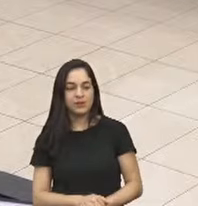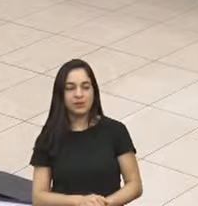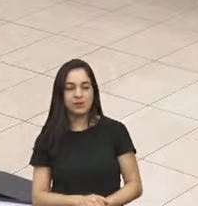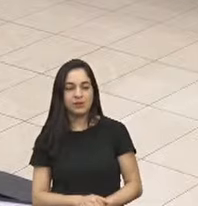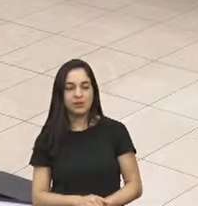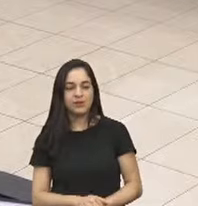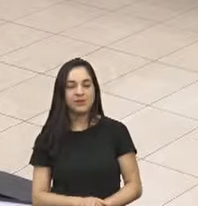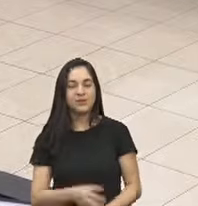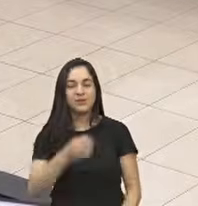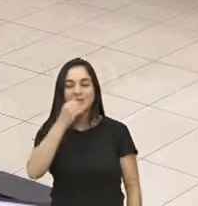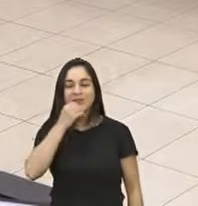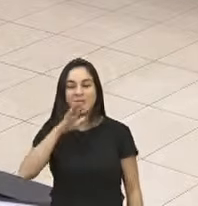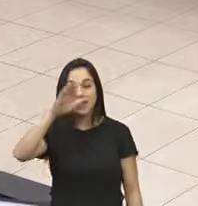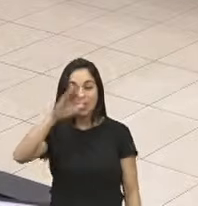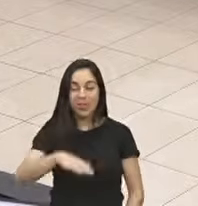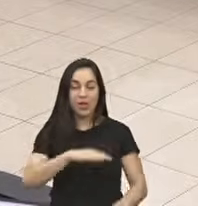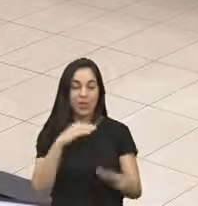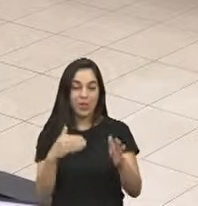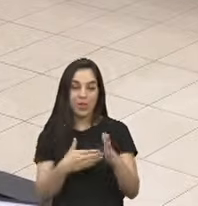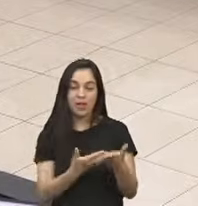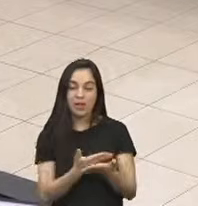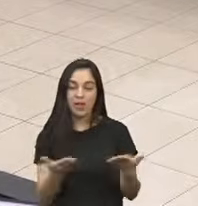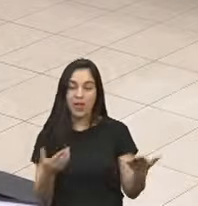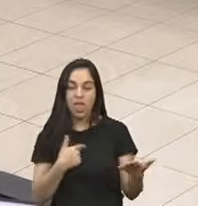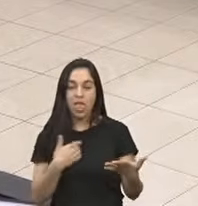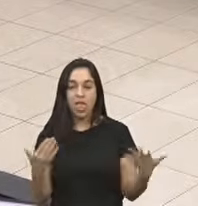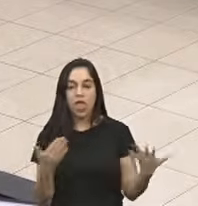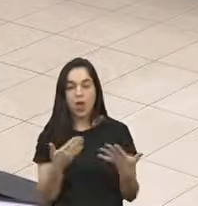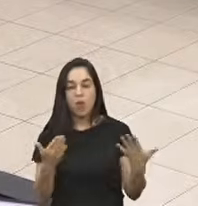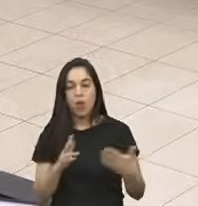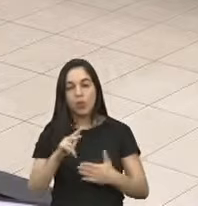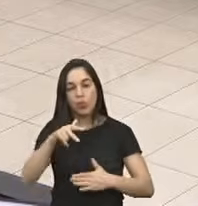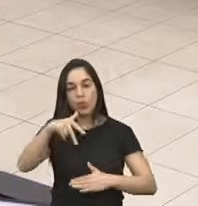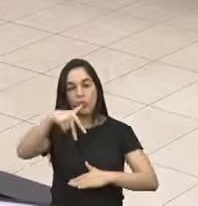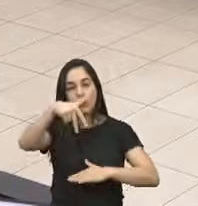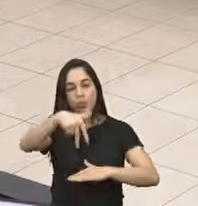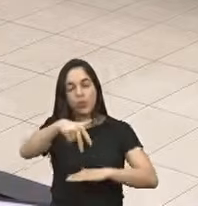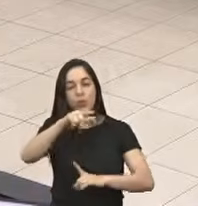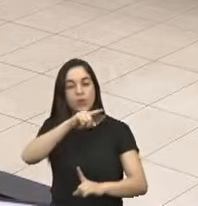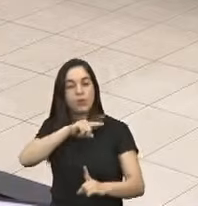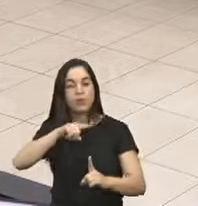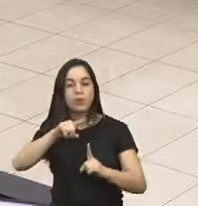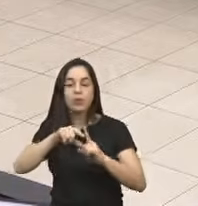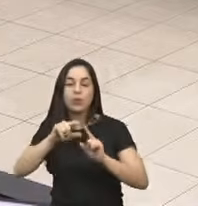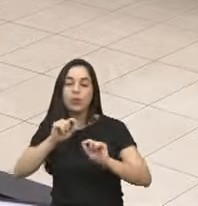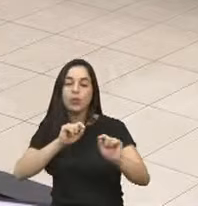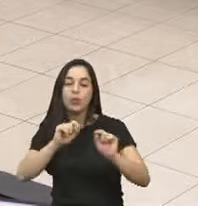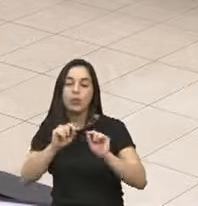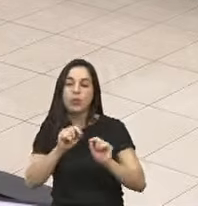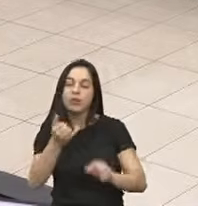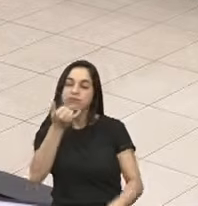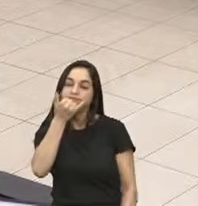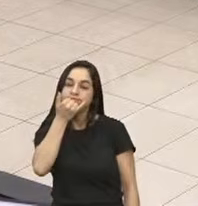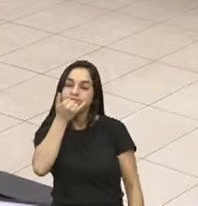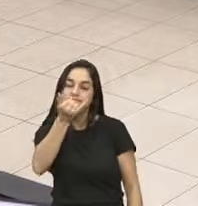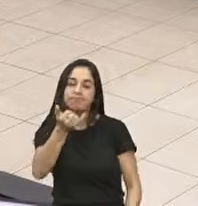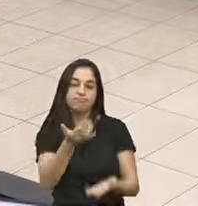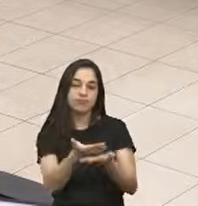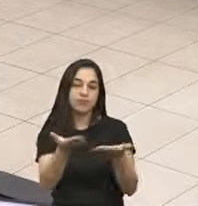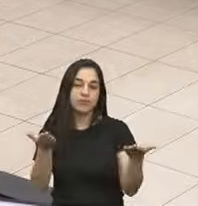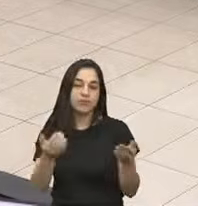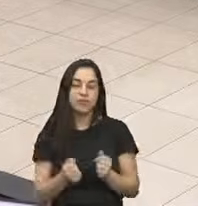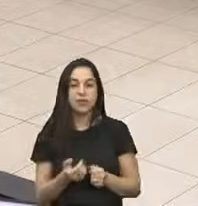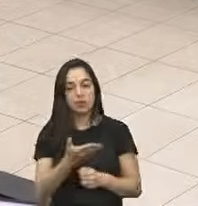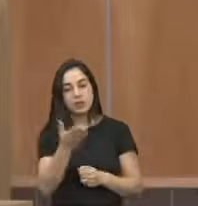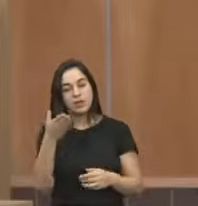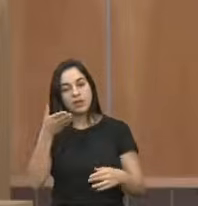Boa tarde a todos os presentes. Eu subi aqui hoje nessa tribuna com a única missão: pedir desculpa para vocês. Vocês que